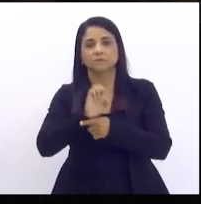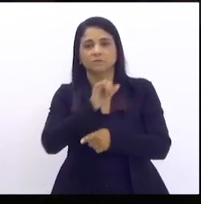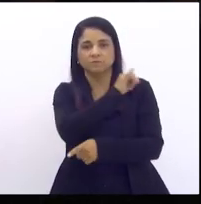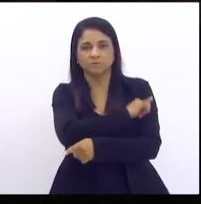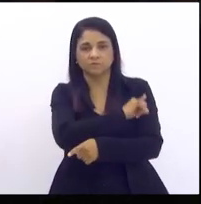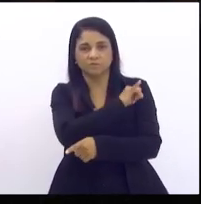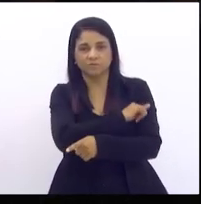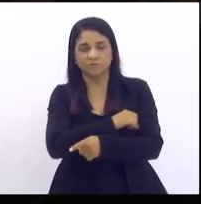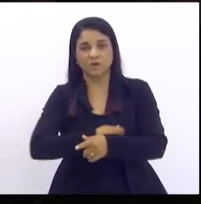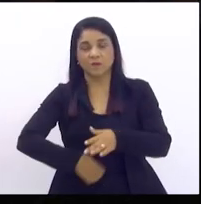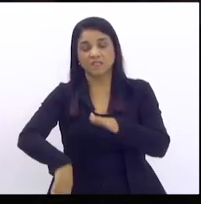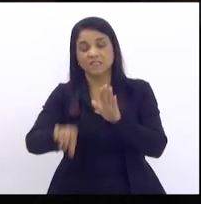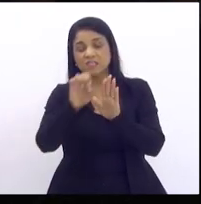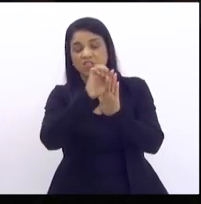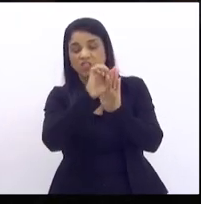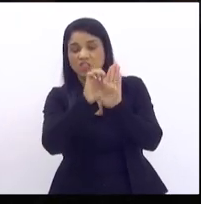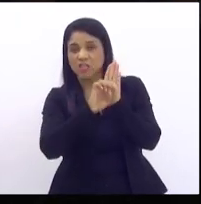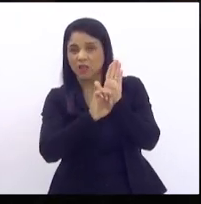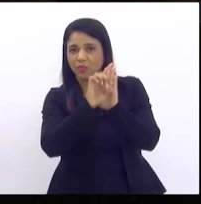das Blitzes.